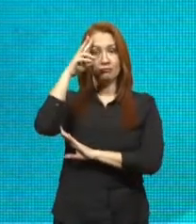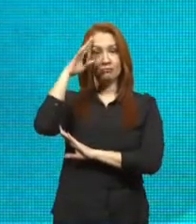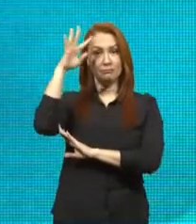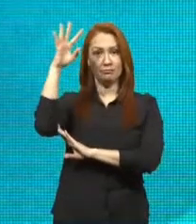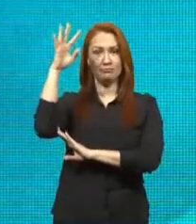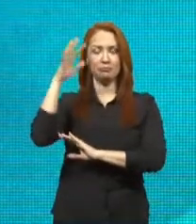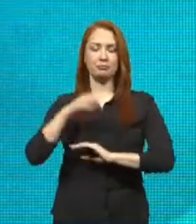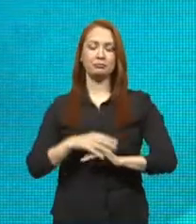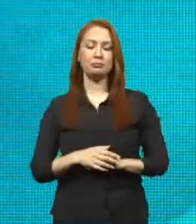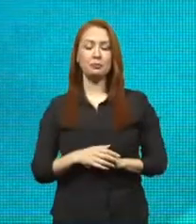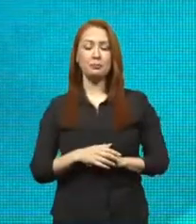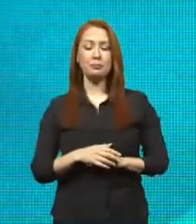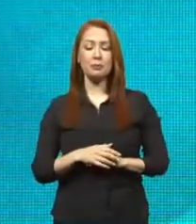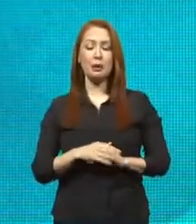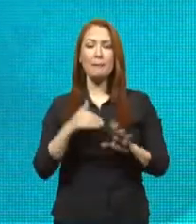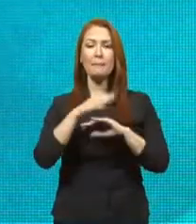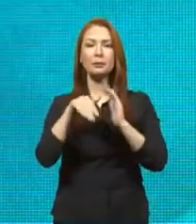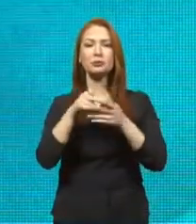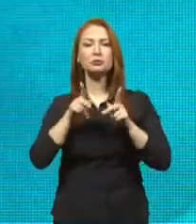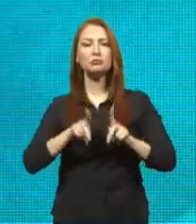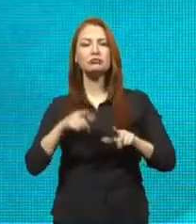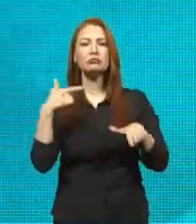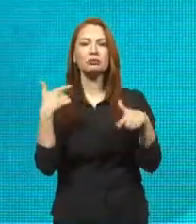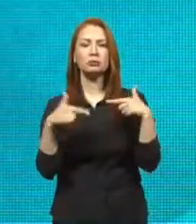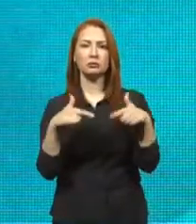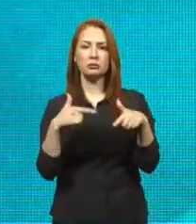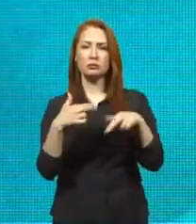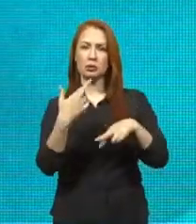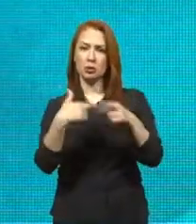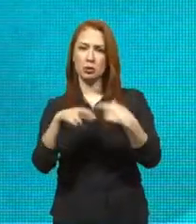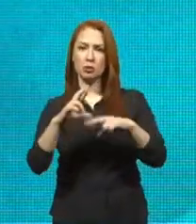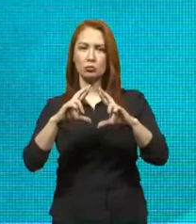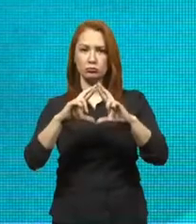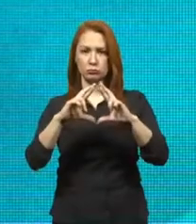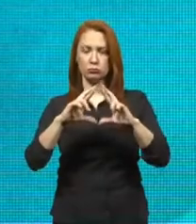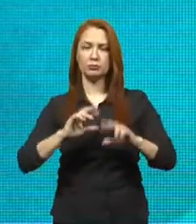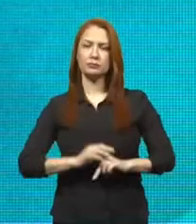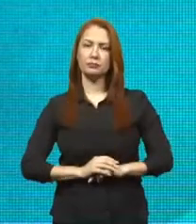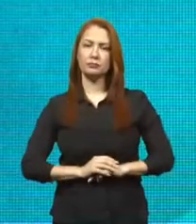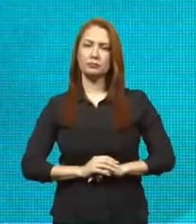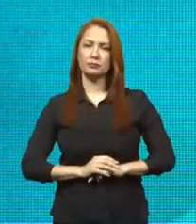com a reciclagem, porque ela viabiliza incentivos